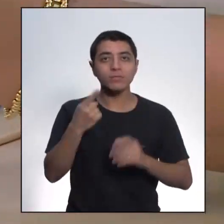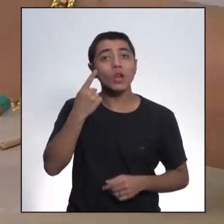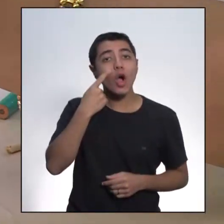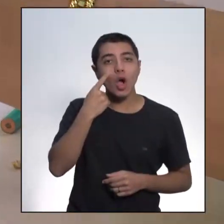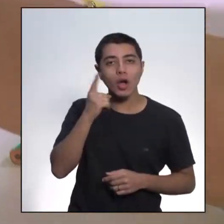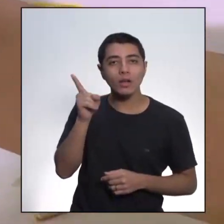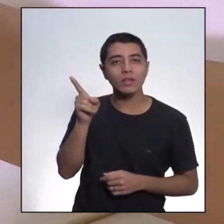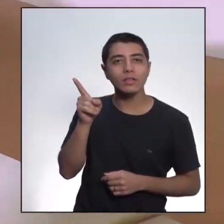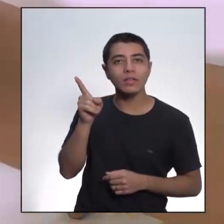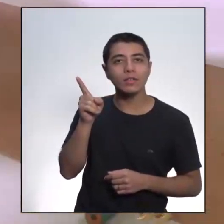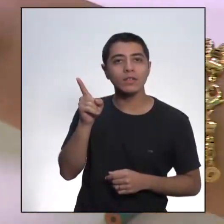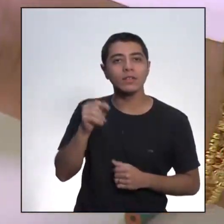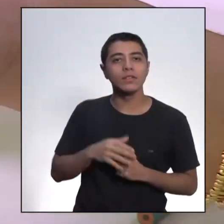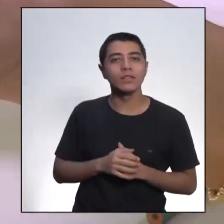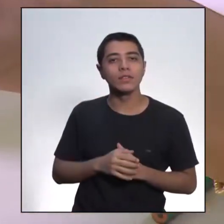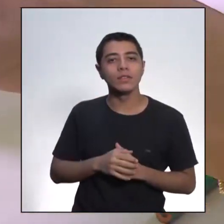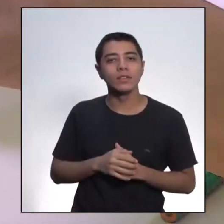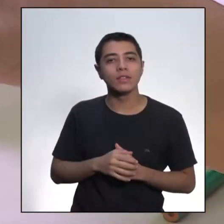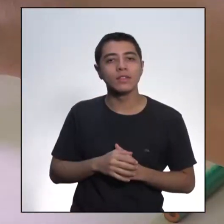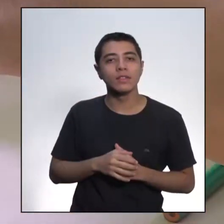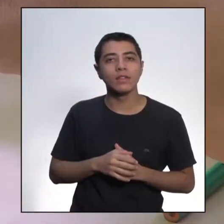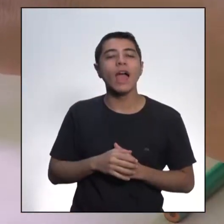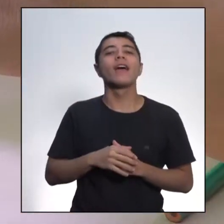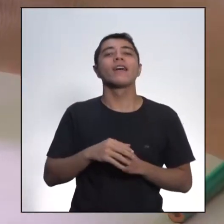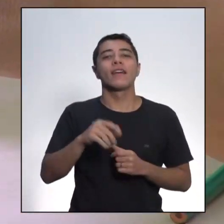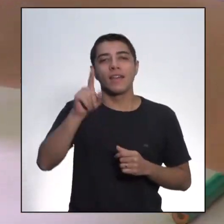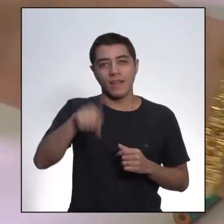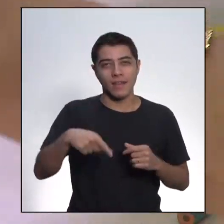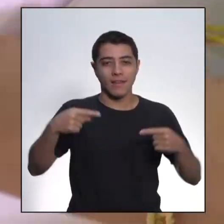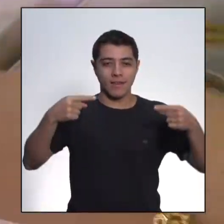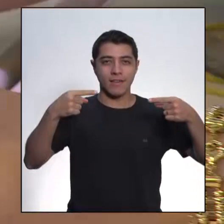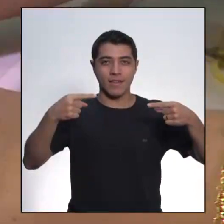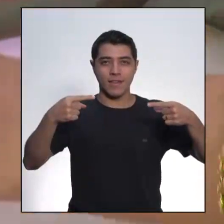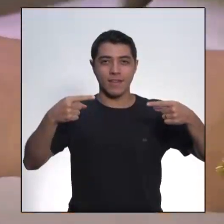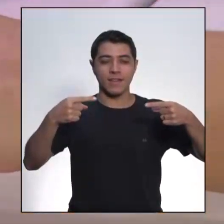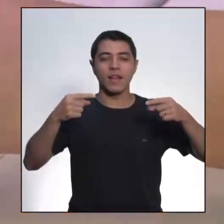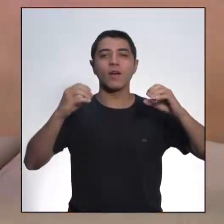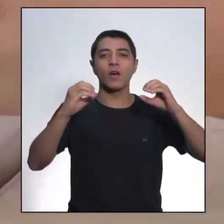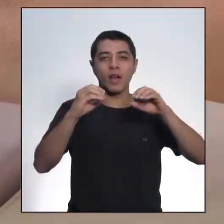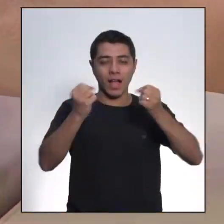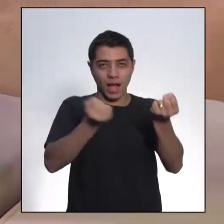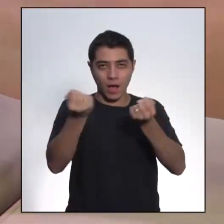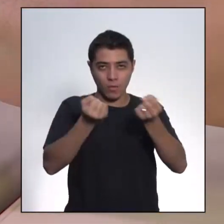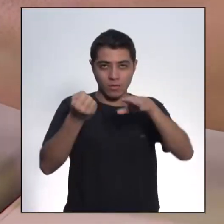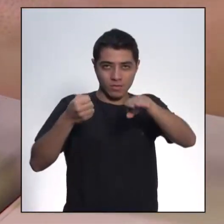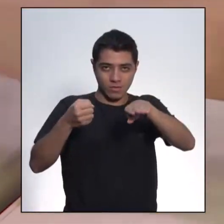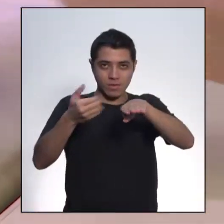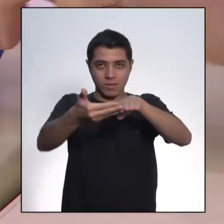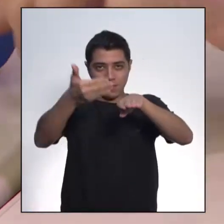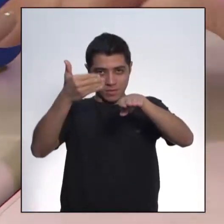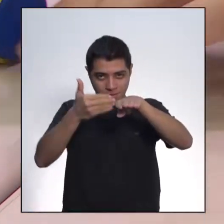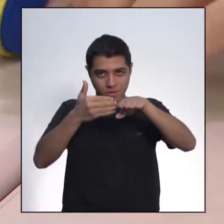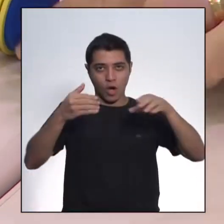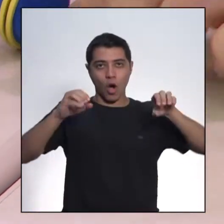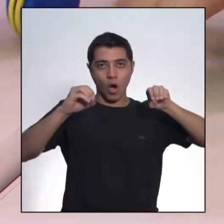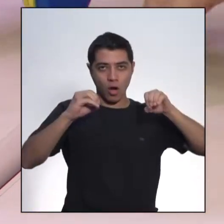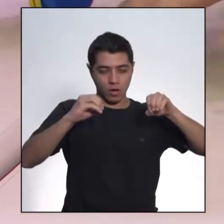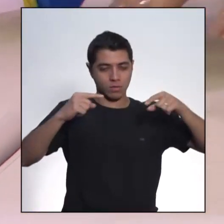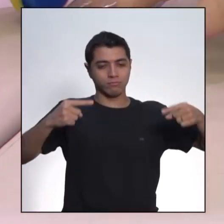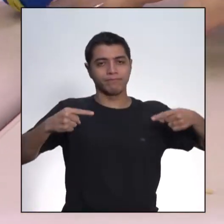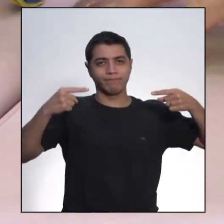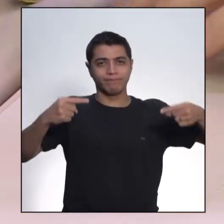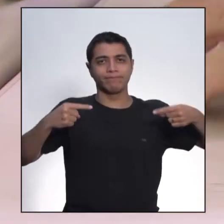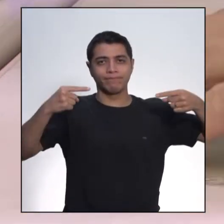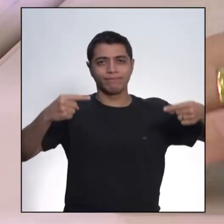fazendo o quê? Ó? Esticando o elástico, dá para ver? Ó, olha que interessante. E ele faz isso se eu ficar naturalmente, eu puxar